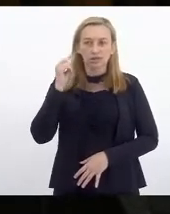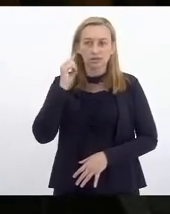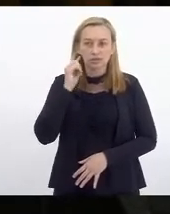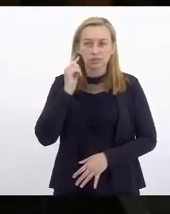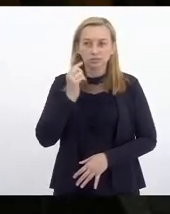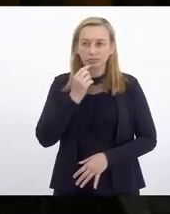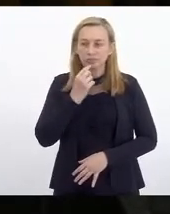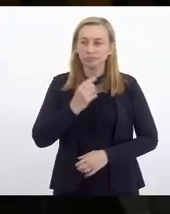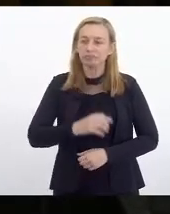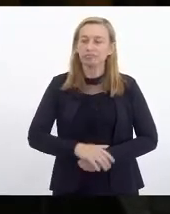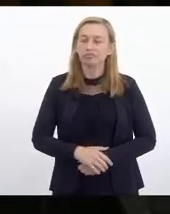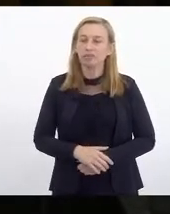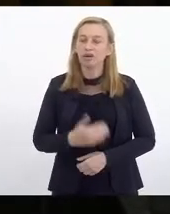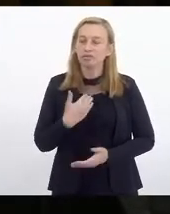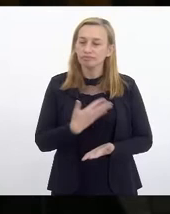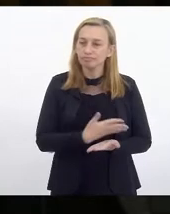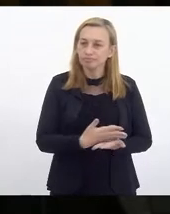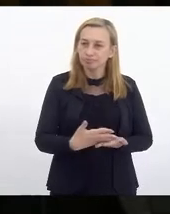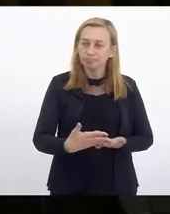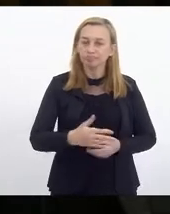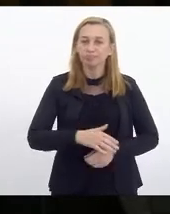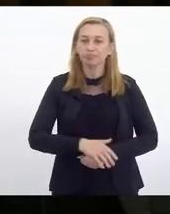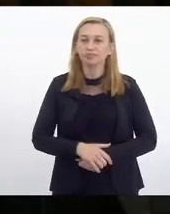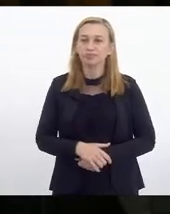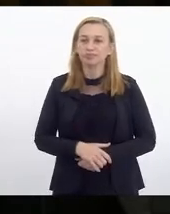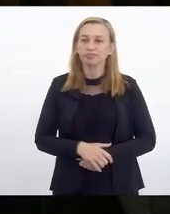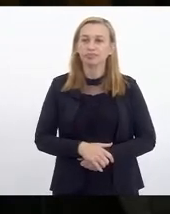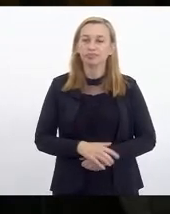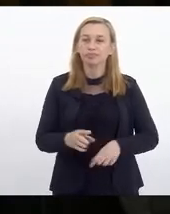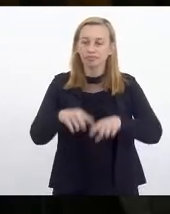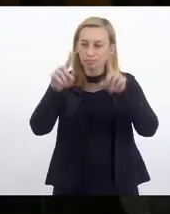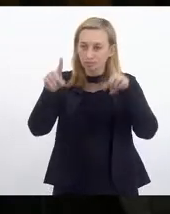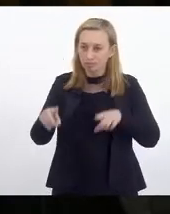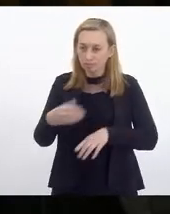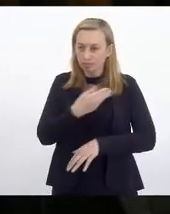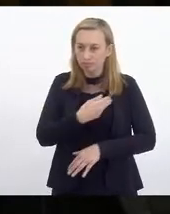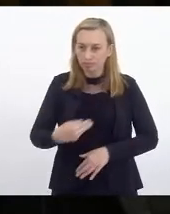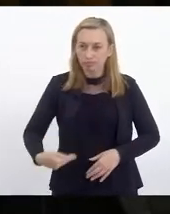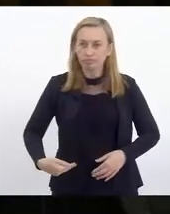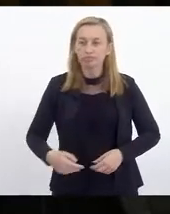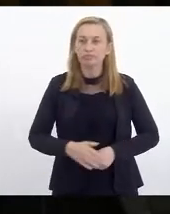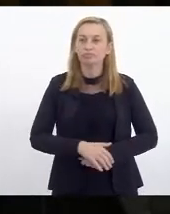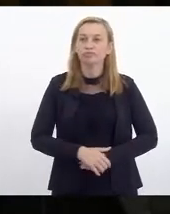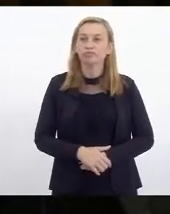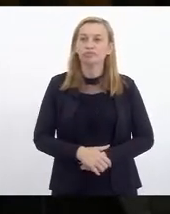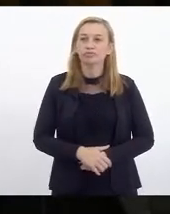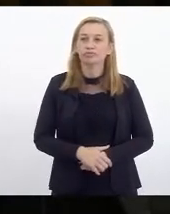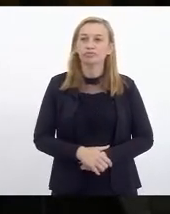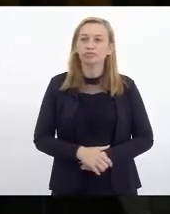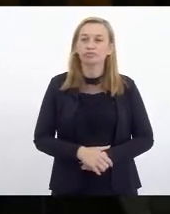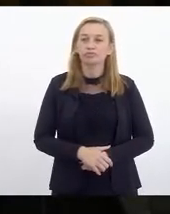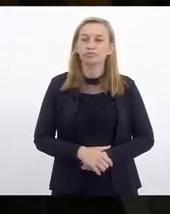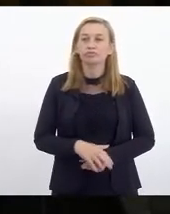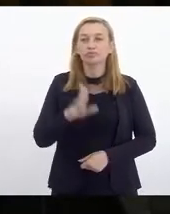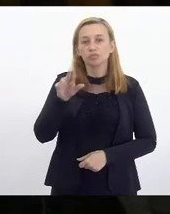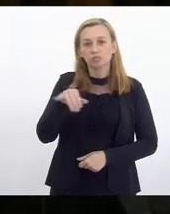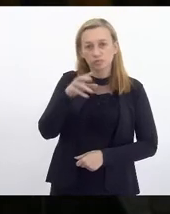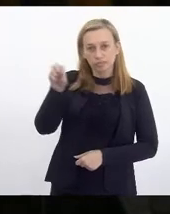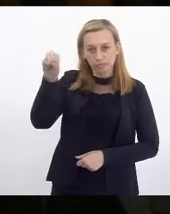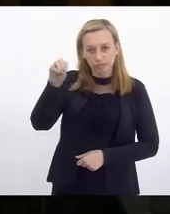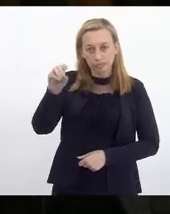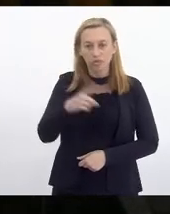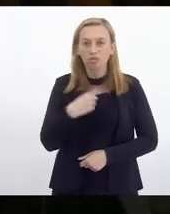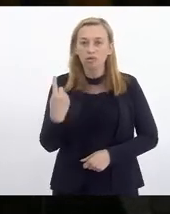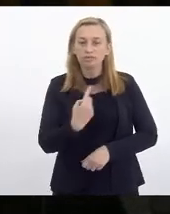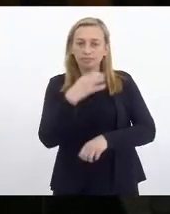no expediente inicial o funcionalismo público da União, do